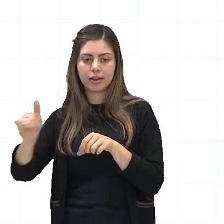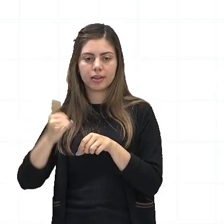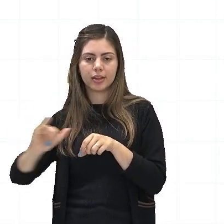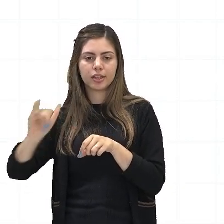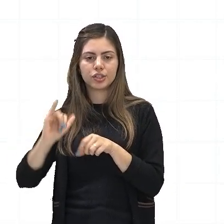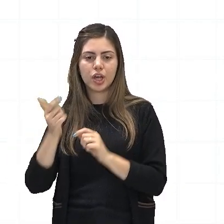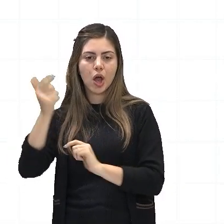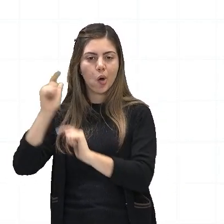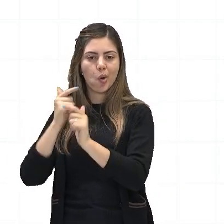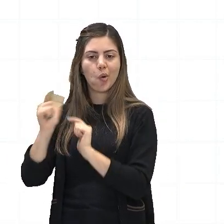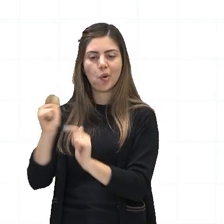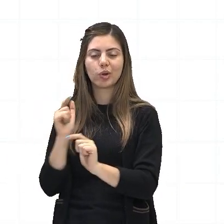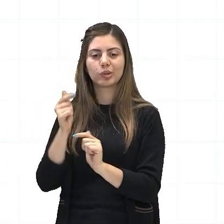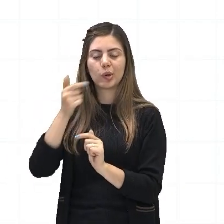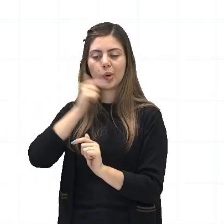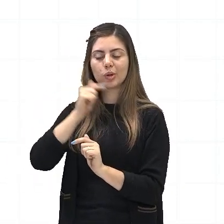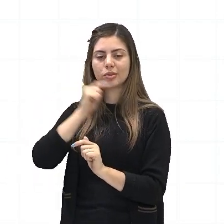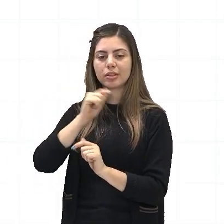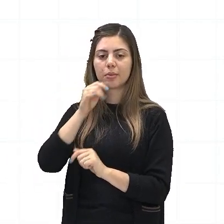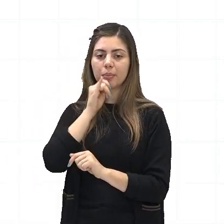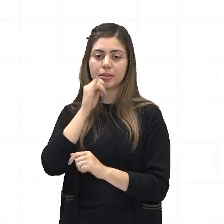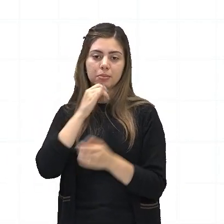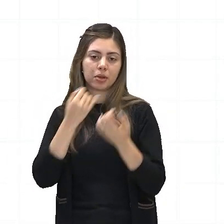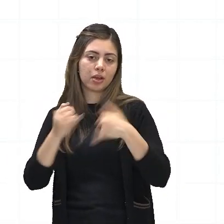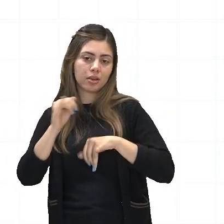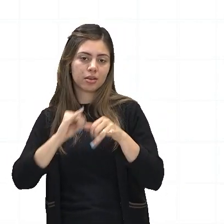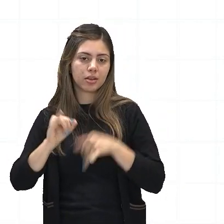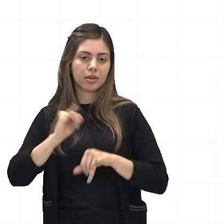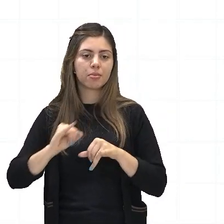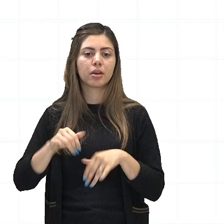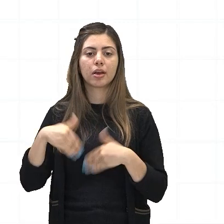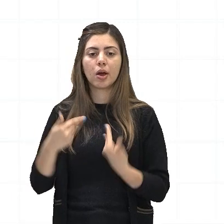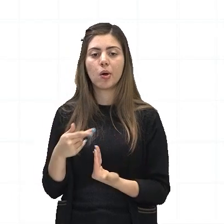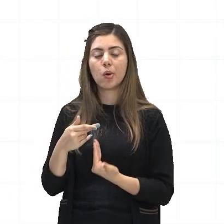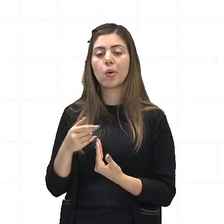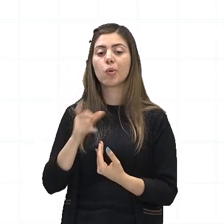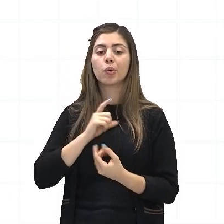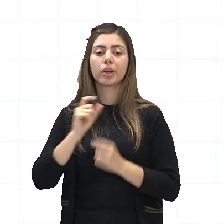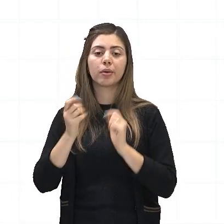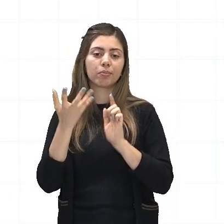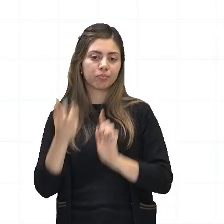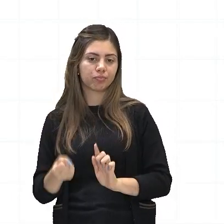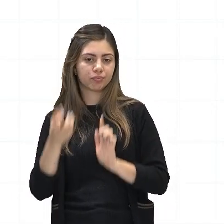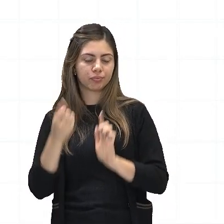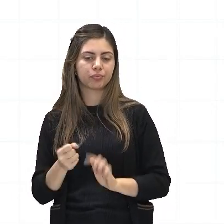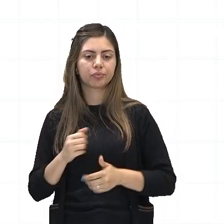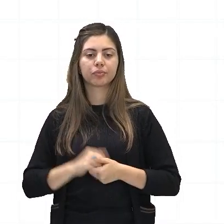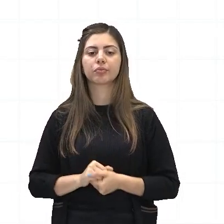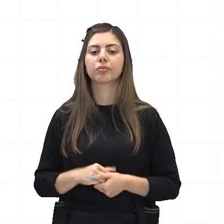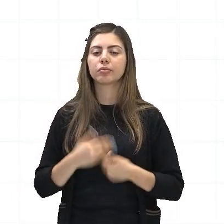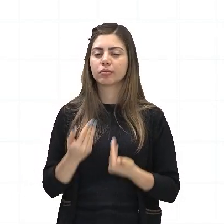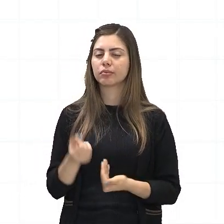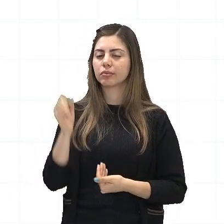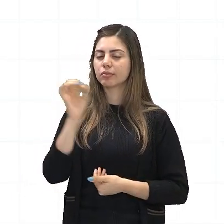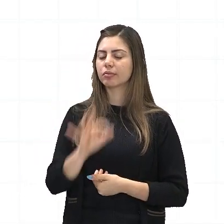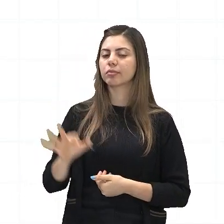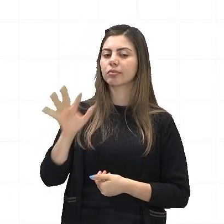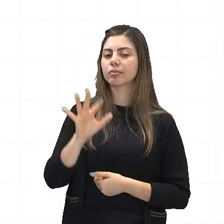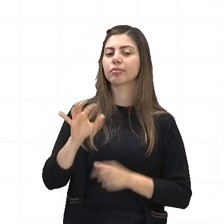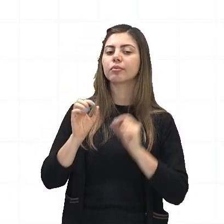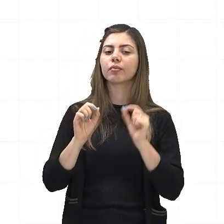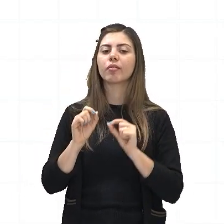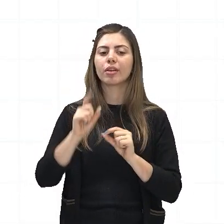formas de energia, como energia química ou energia potencial gravitacional. Então, olha aí, você observa na imagem, nós temos pilhas,